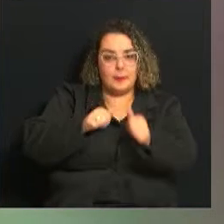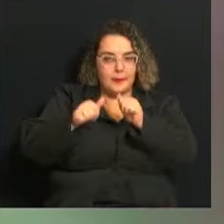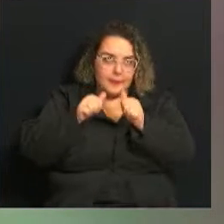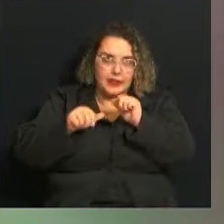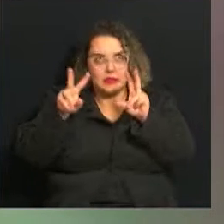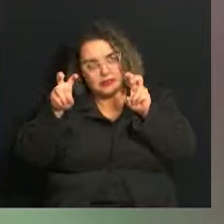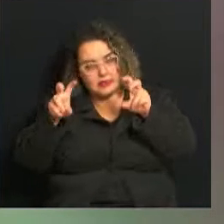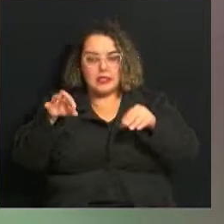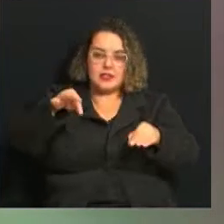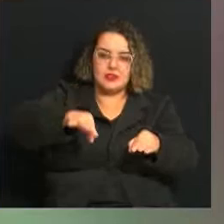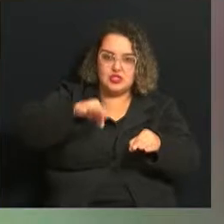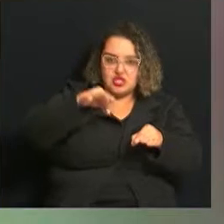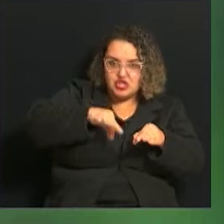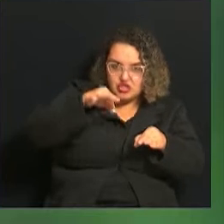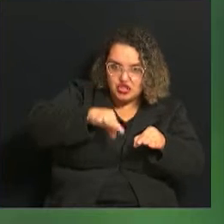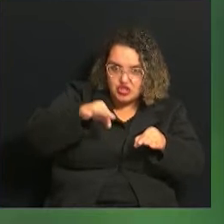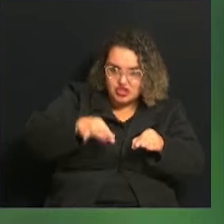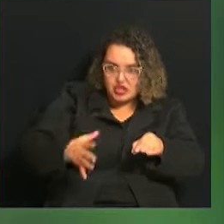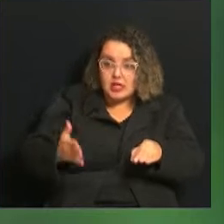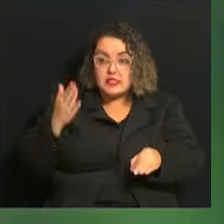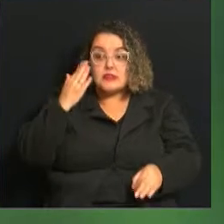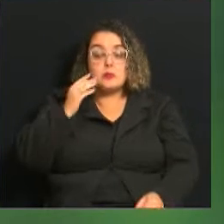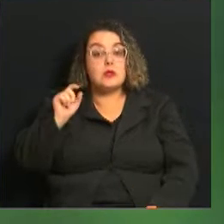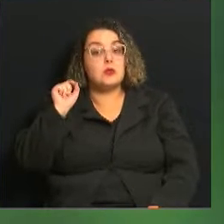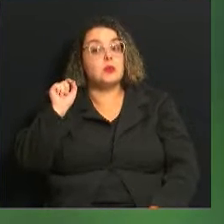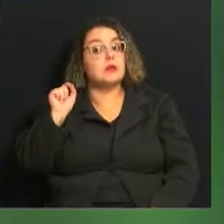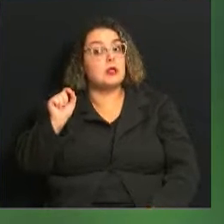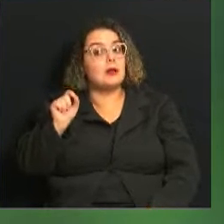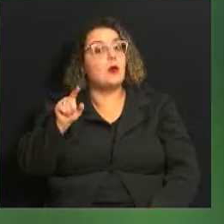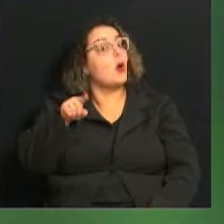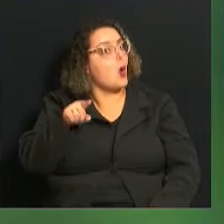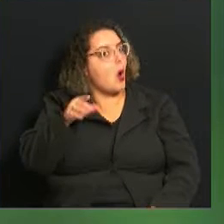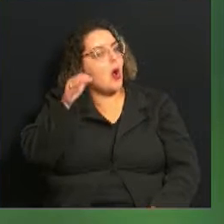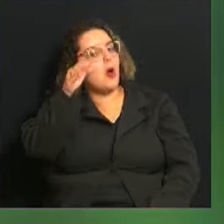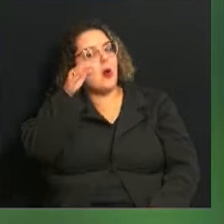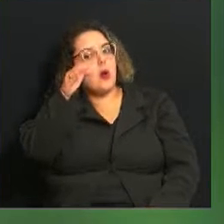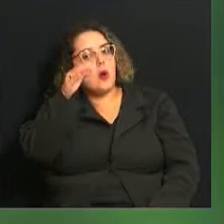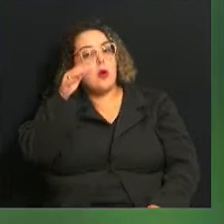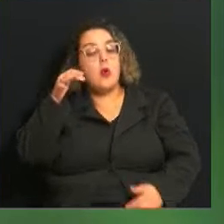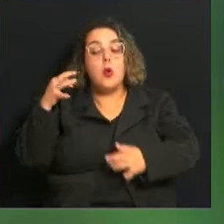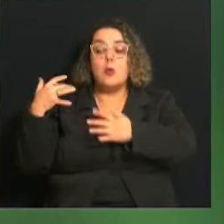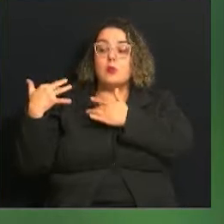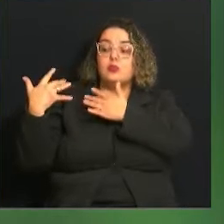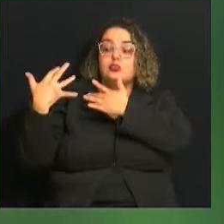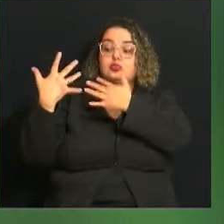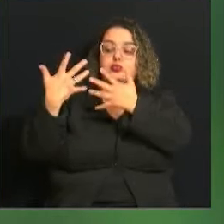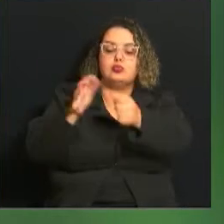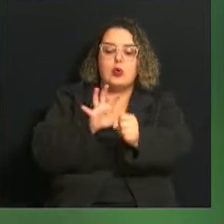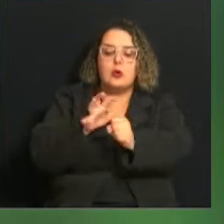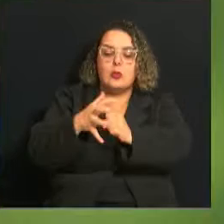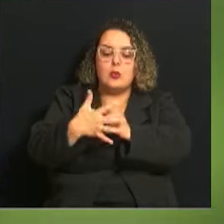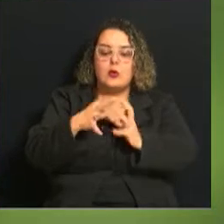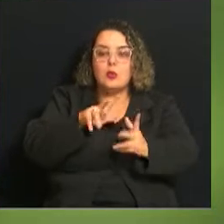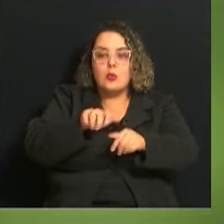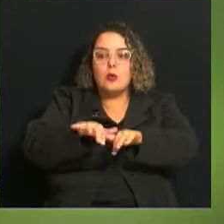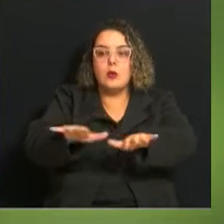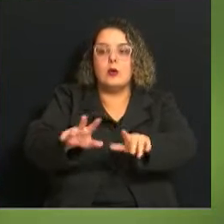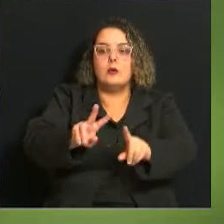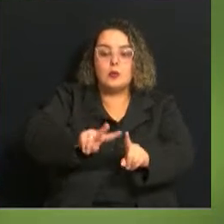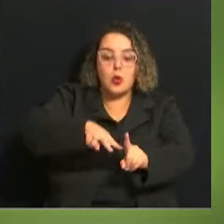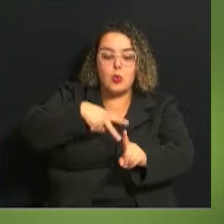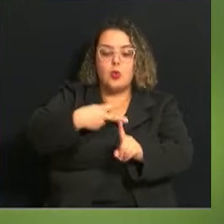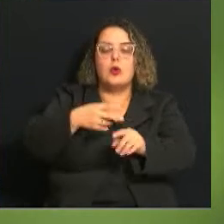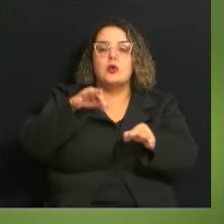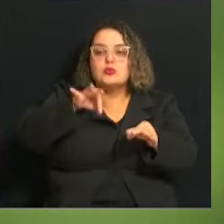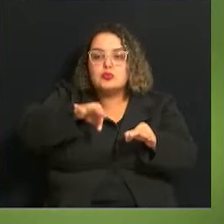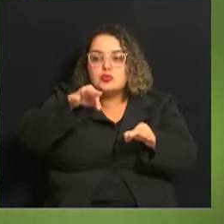chá, sabendo que, uma curiosidade, ao longo da pandemia, dobrou o consumo de chá no Brasil. Foi